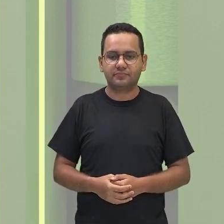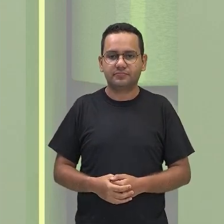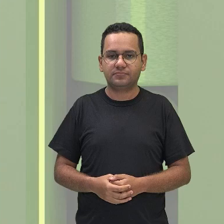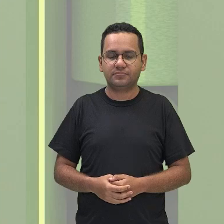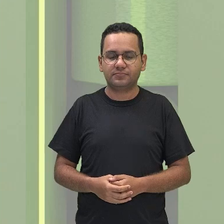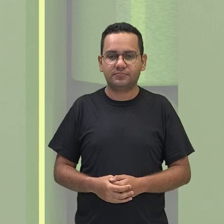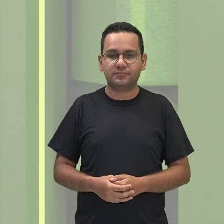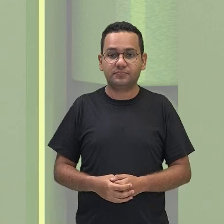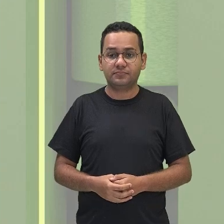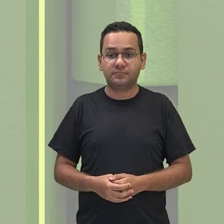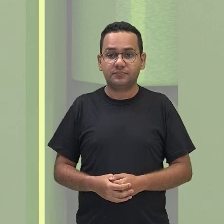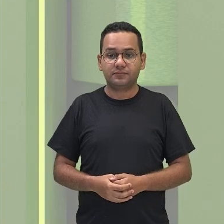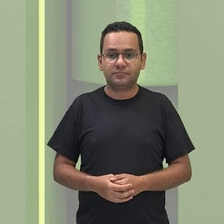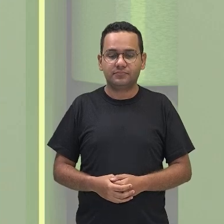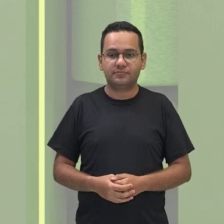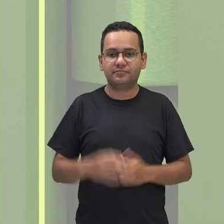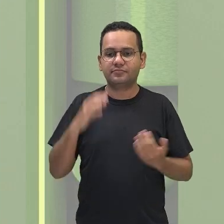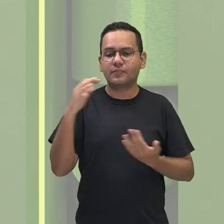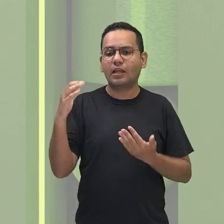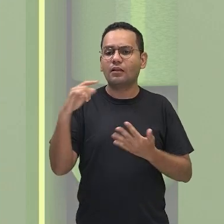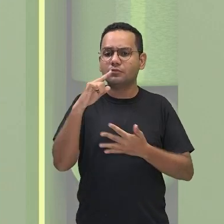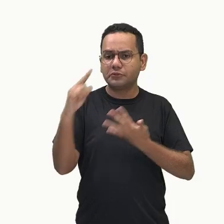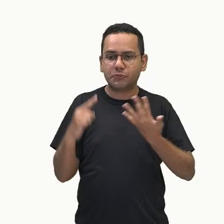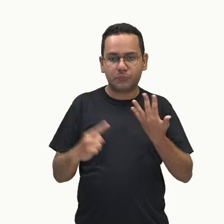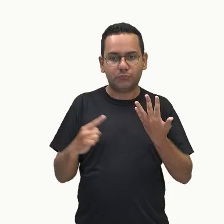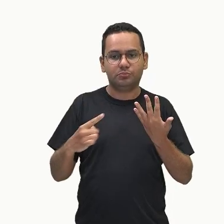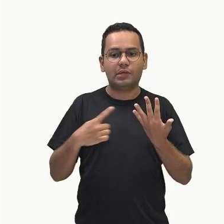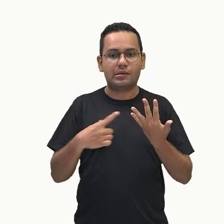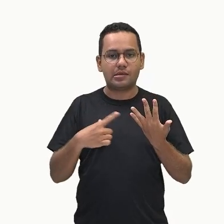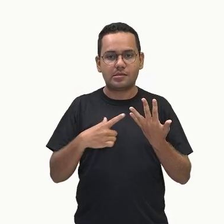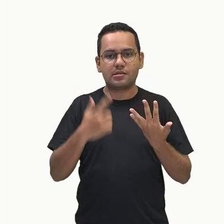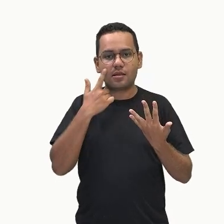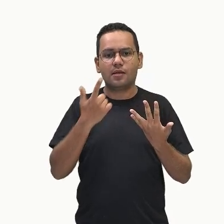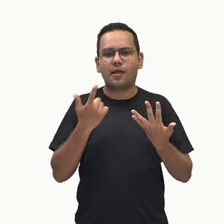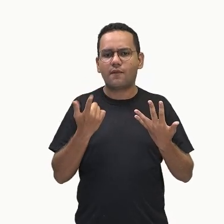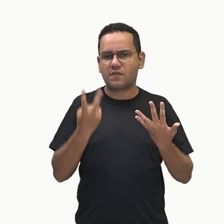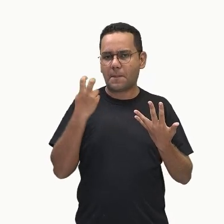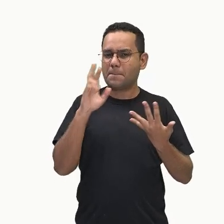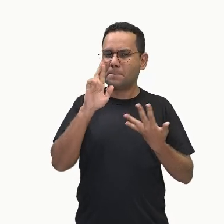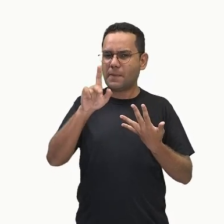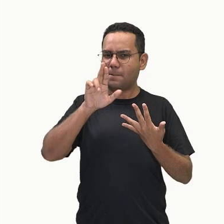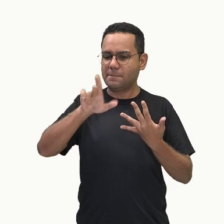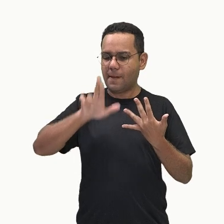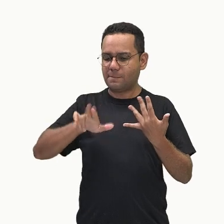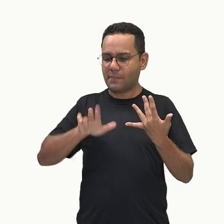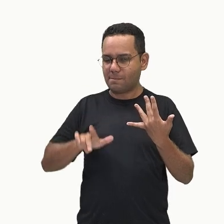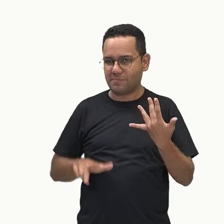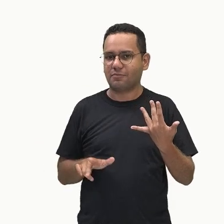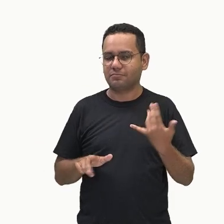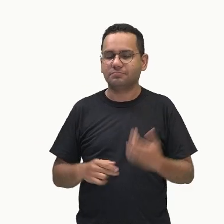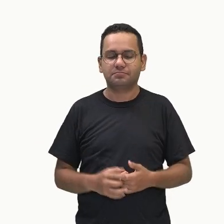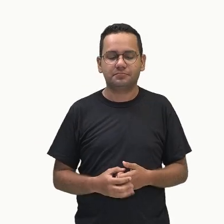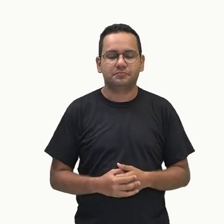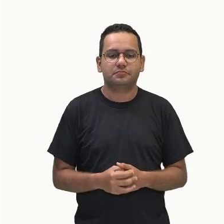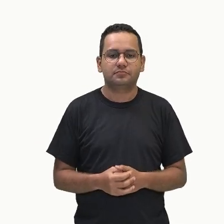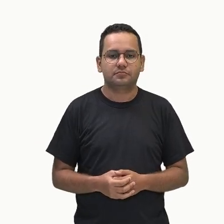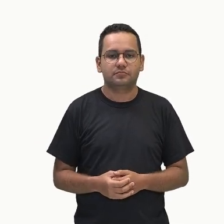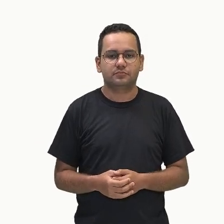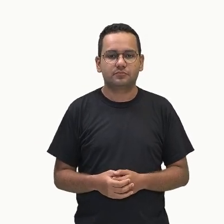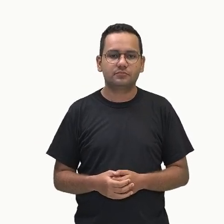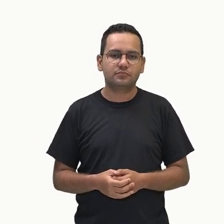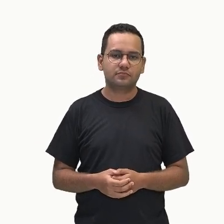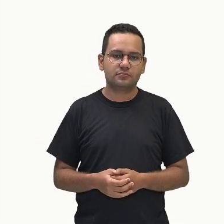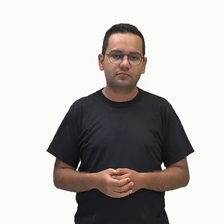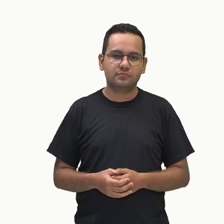tipos de matéria para a gente entender qual seria a diferença entre esses diferentes tipos.